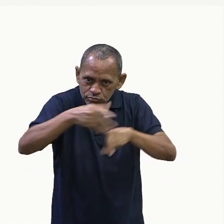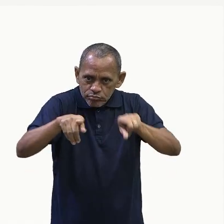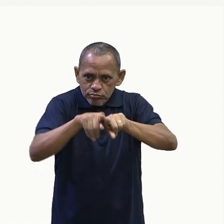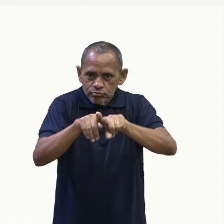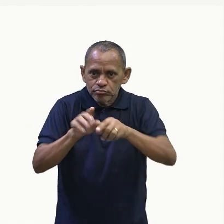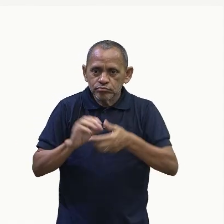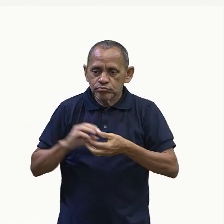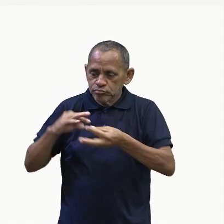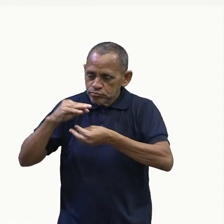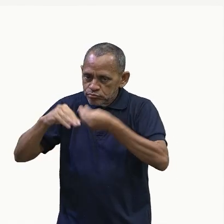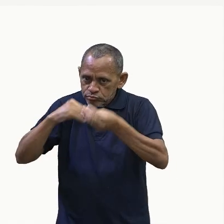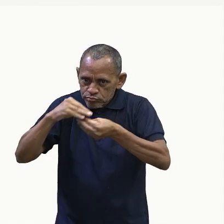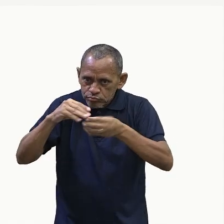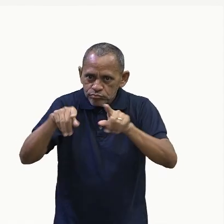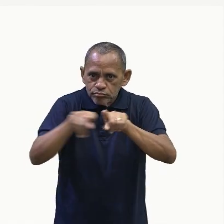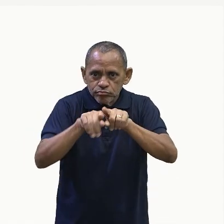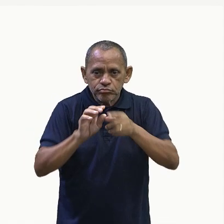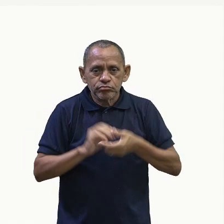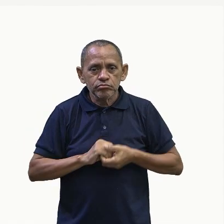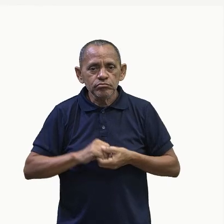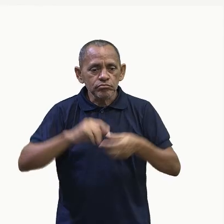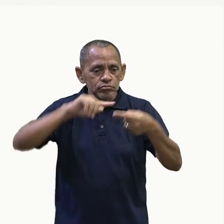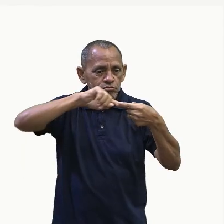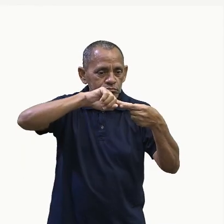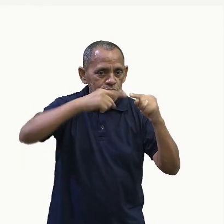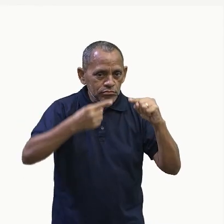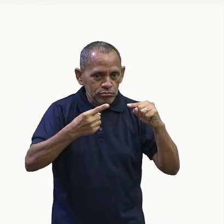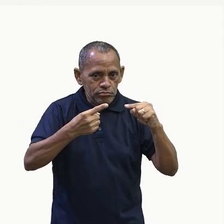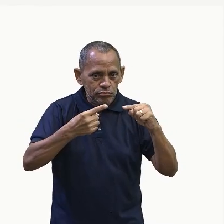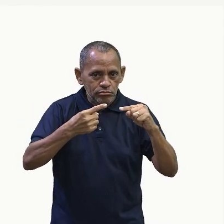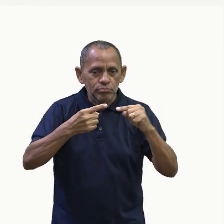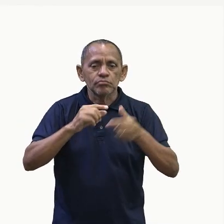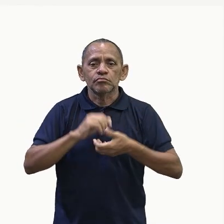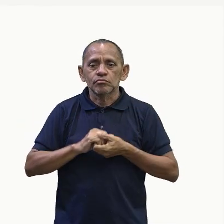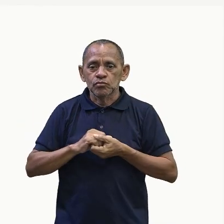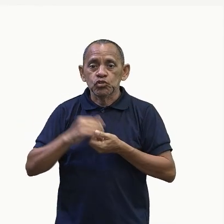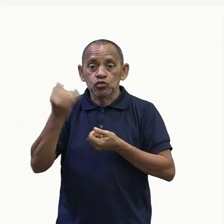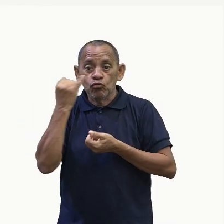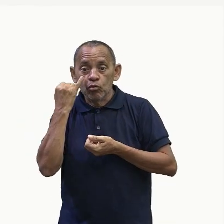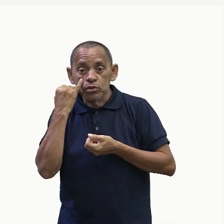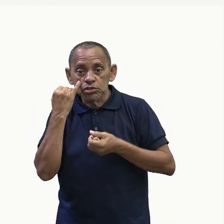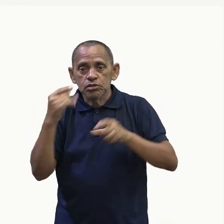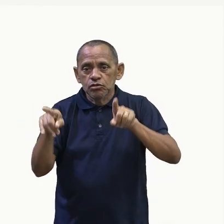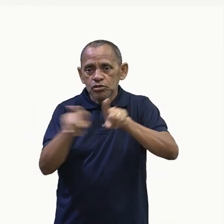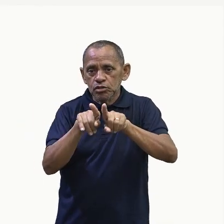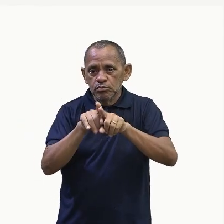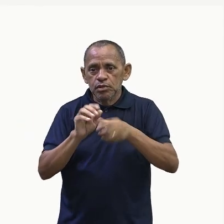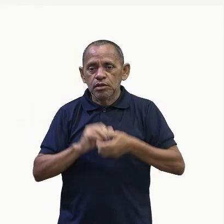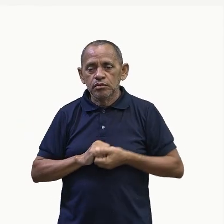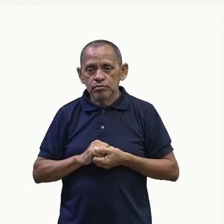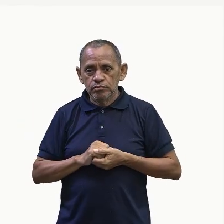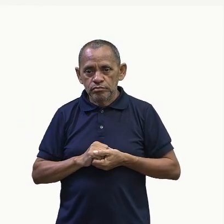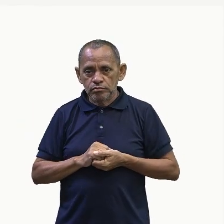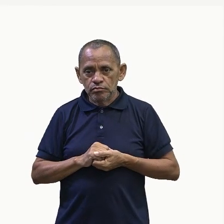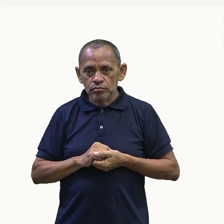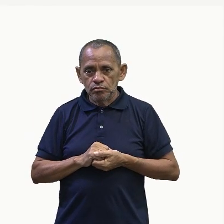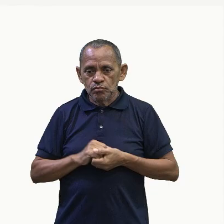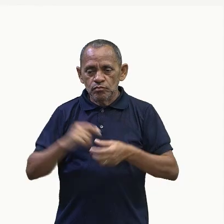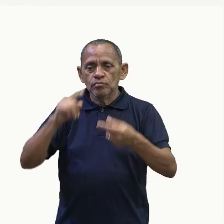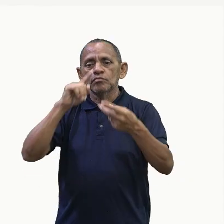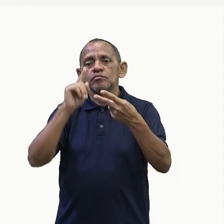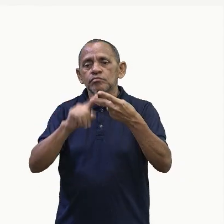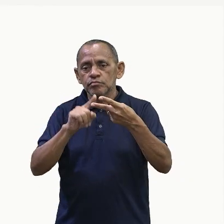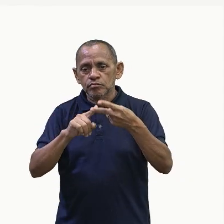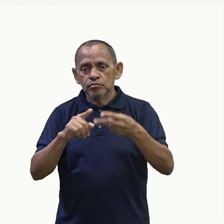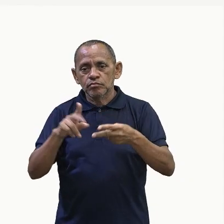as moléculas de RNA mensageiro, RNA transportador e RNA ribossômico.